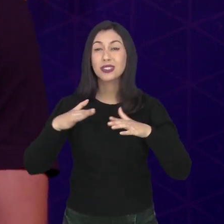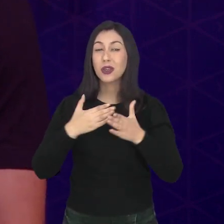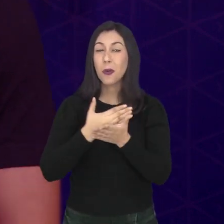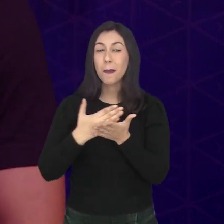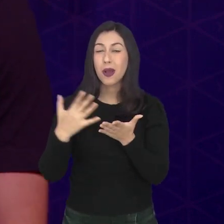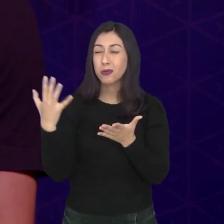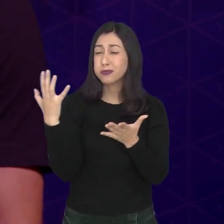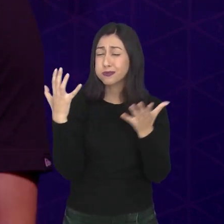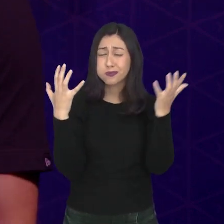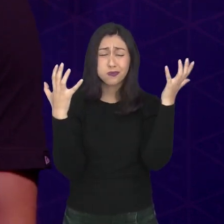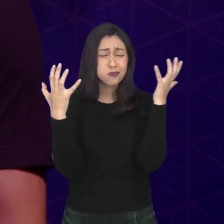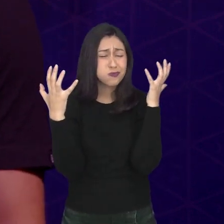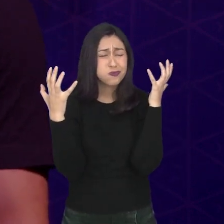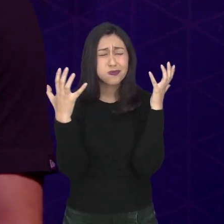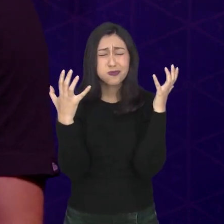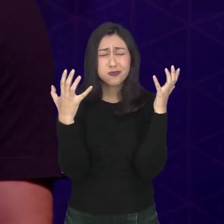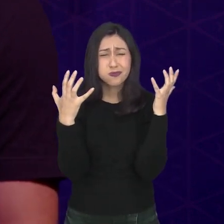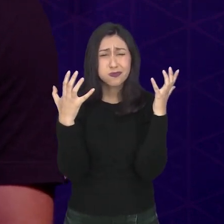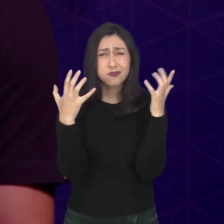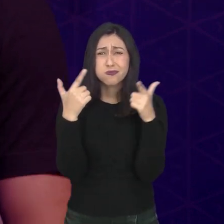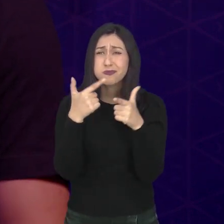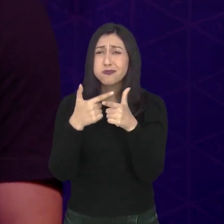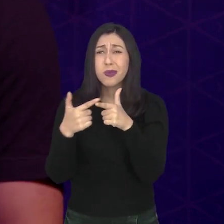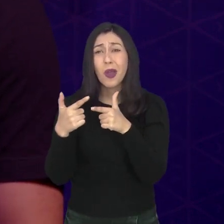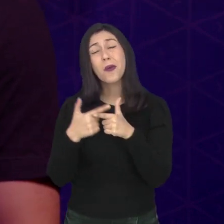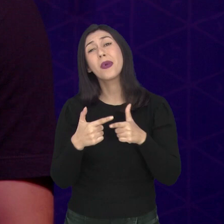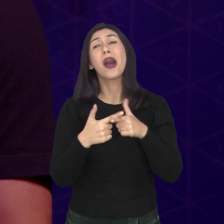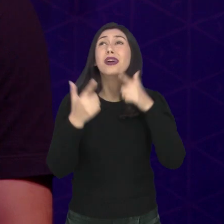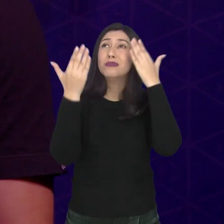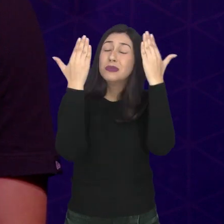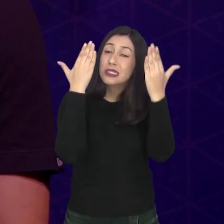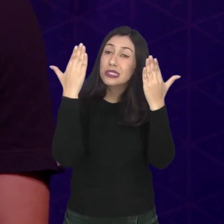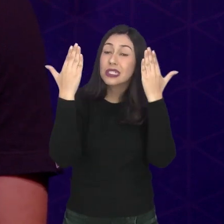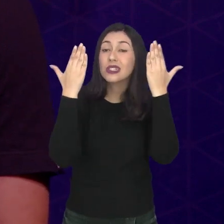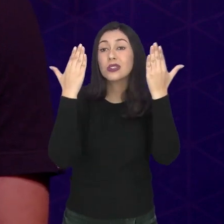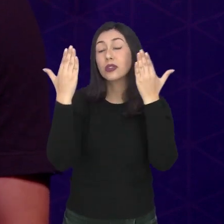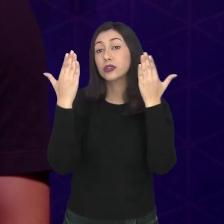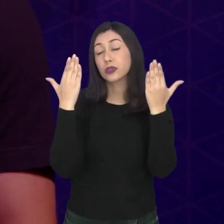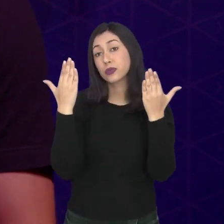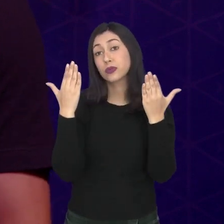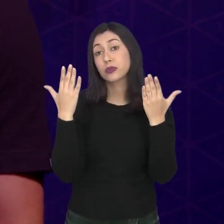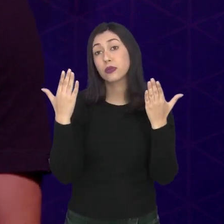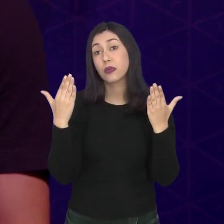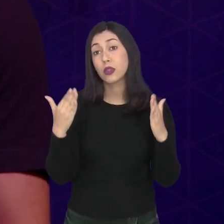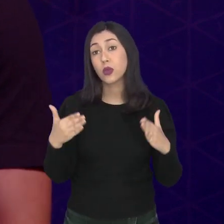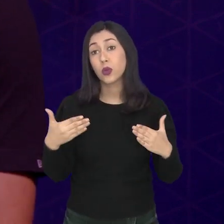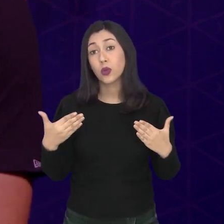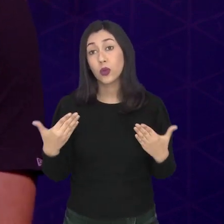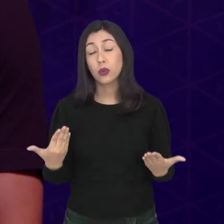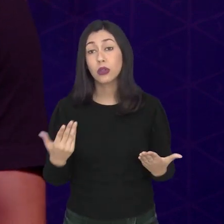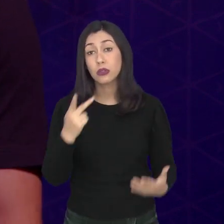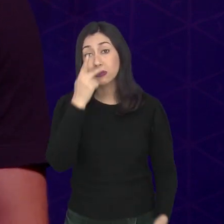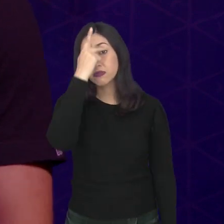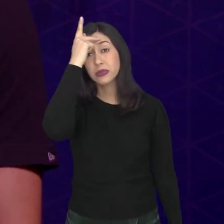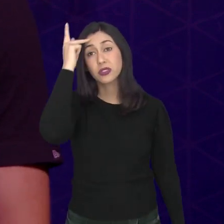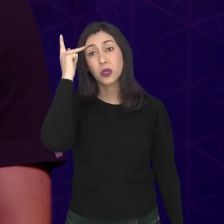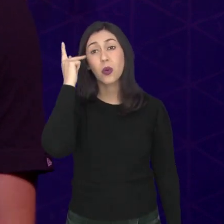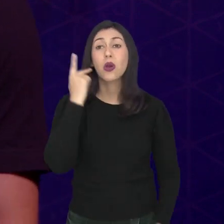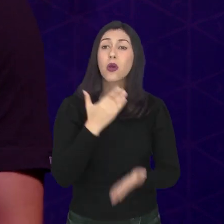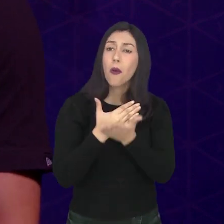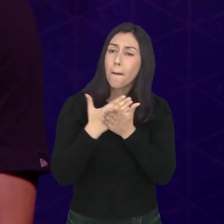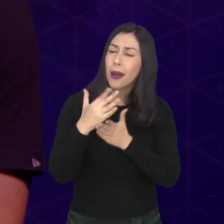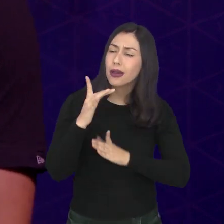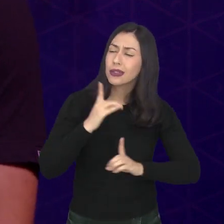causada pelo bullying, ela desencadeia nesses problemas psicológicos. Exatamente. Né? E quando a pessoa ela tem